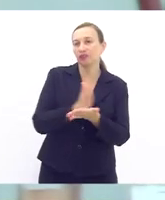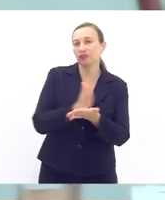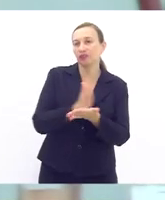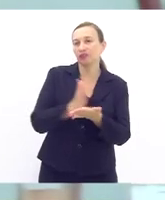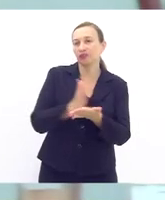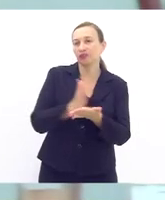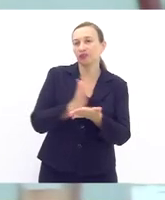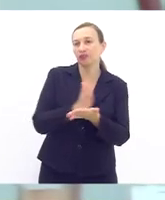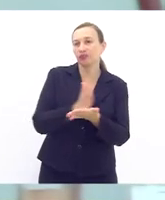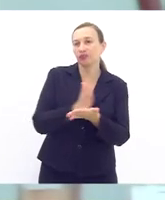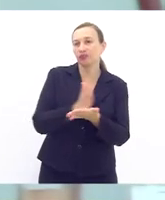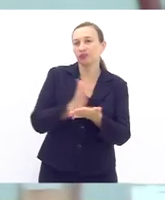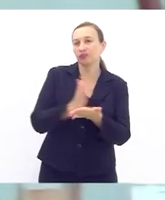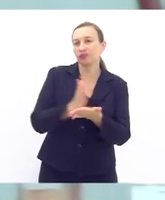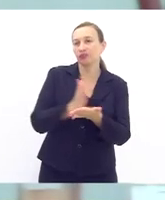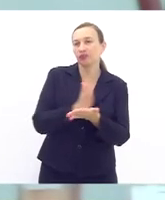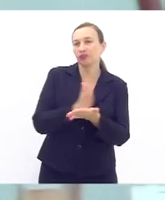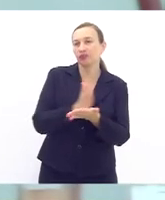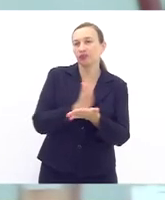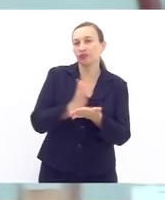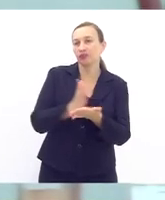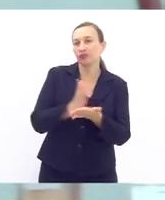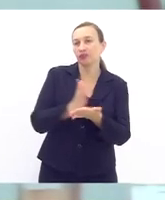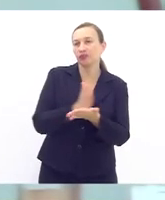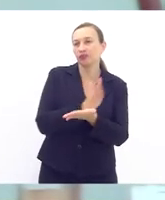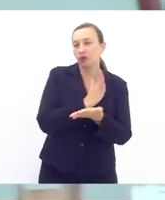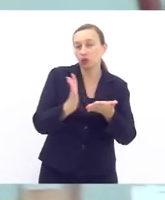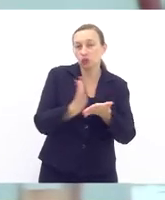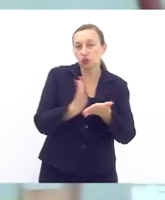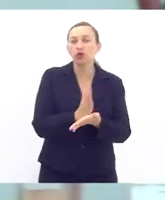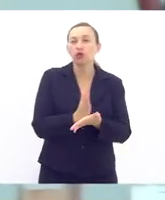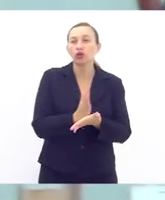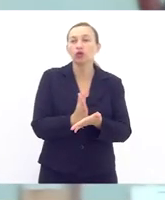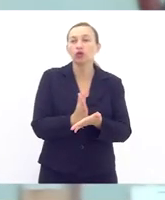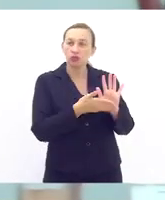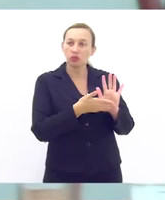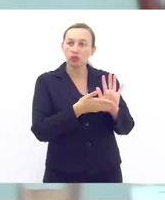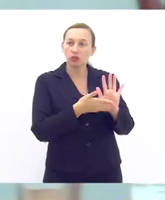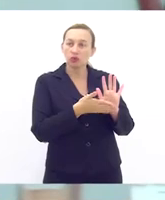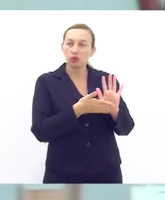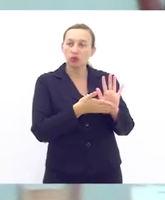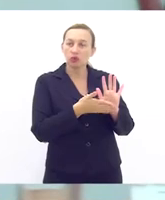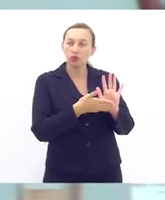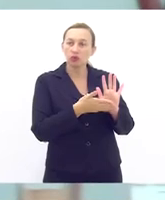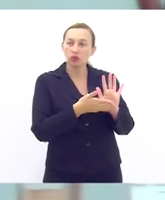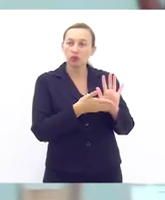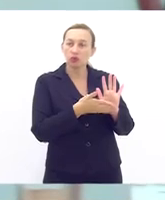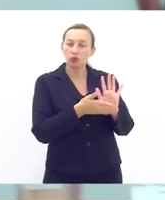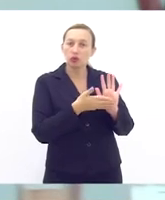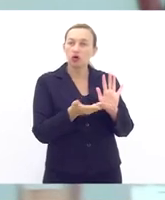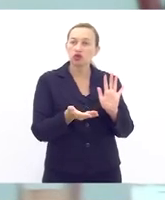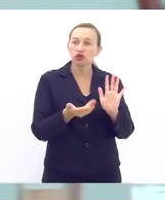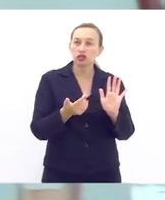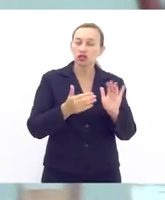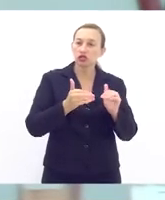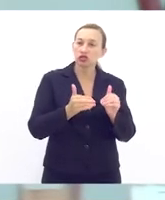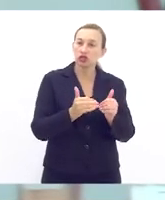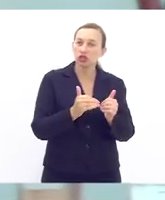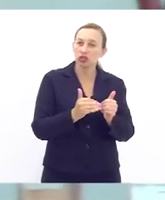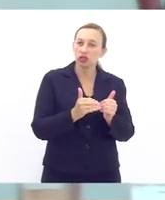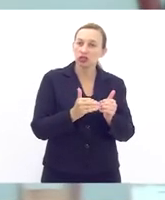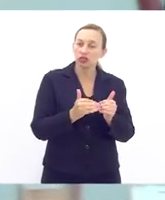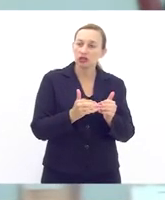então a gente tem que conversar com alguns comitês é para fazer essa essa coisa mais propositiva e a gente pula uma etapa de